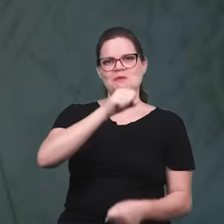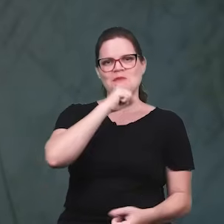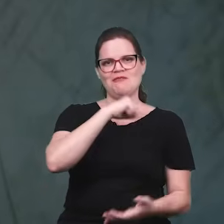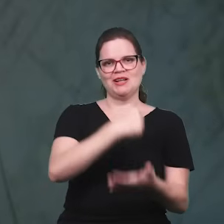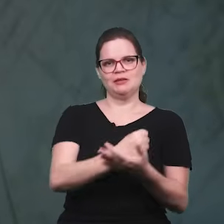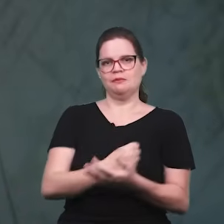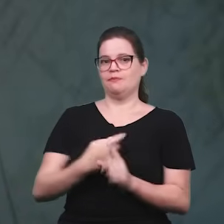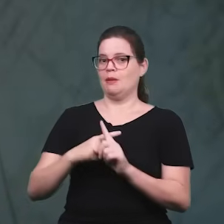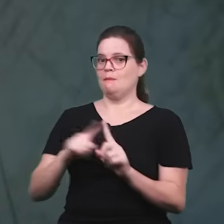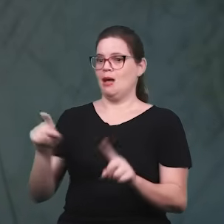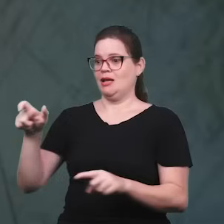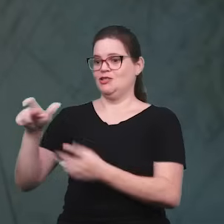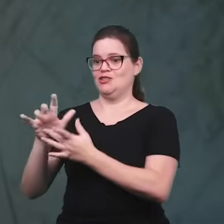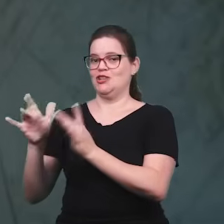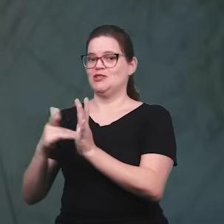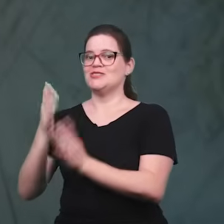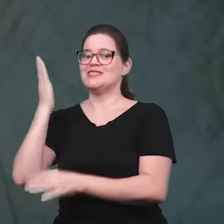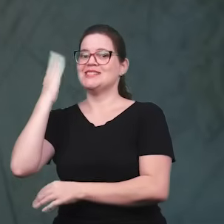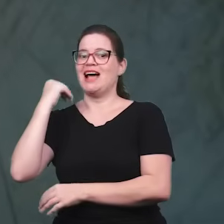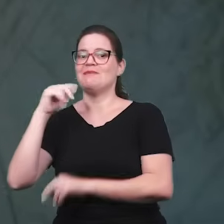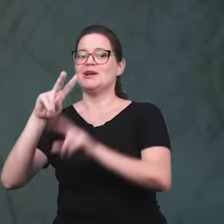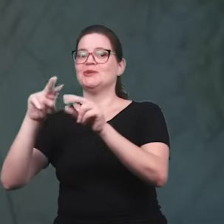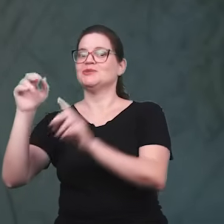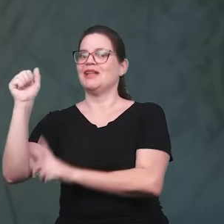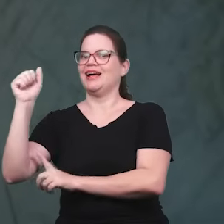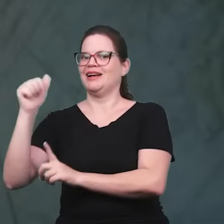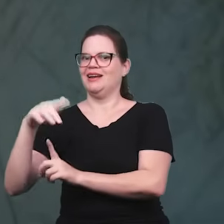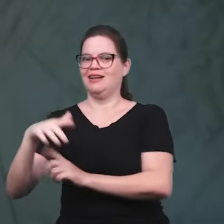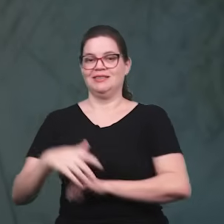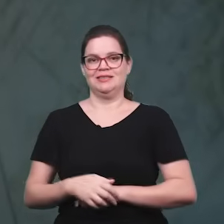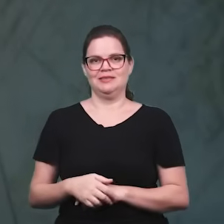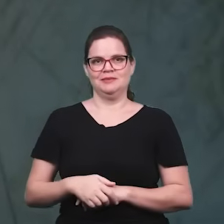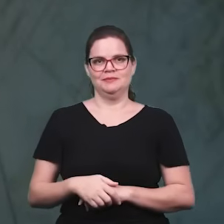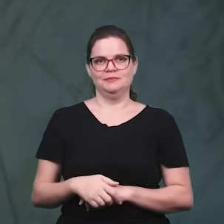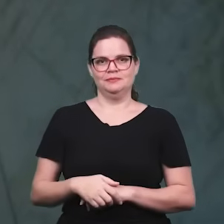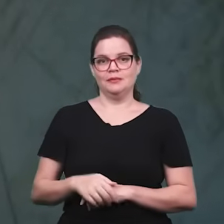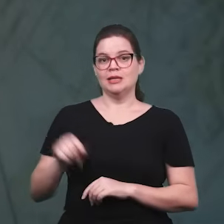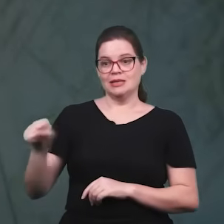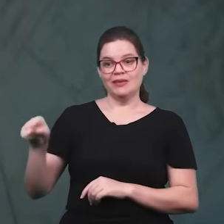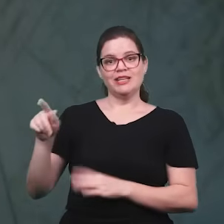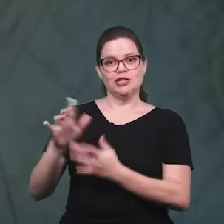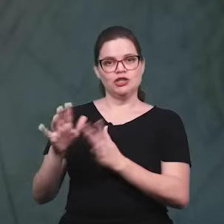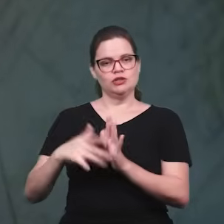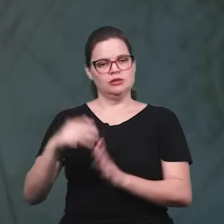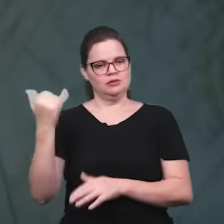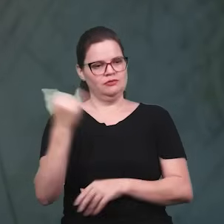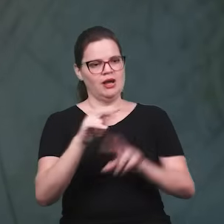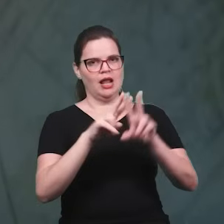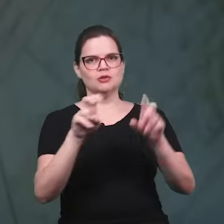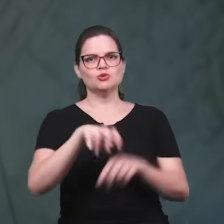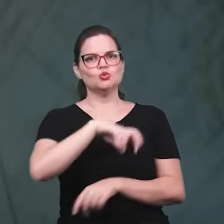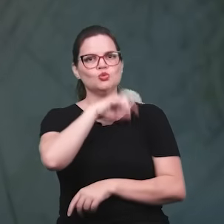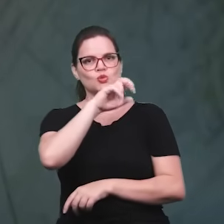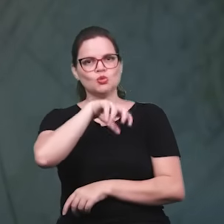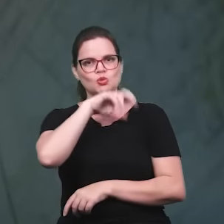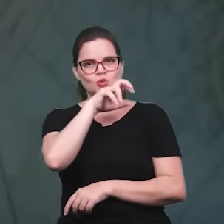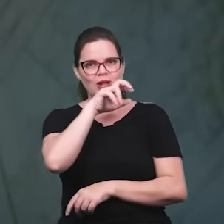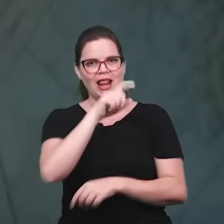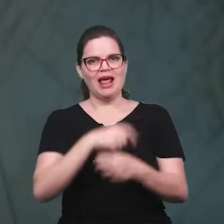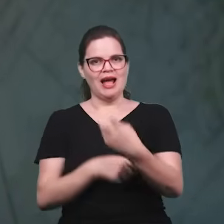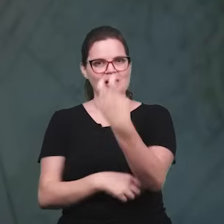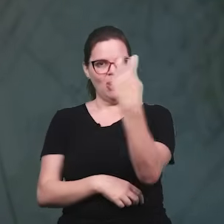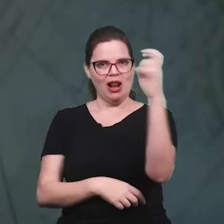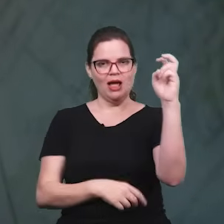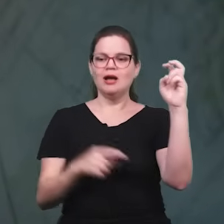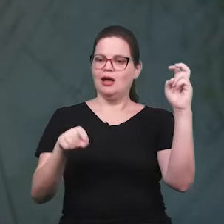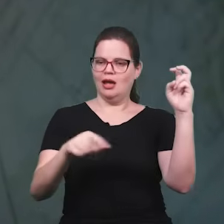Enquanto usa-se o exemplo da serpente de bronze, que aliás Nicodemos conhecia muito bem, como um fariseu, conhecia a